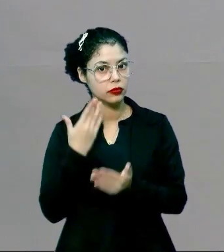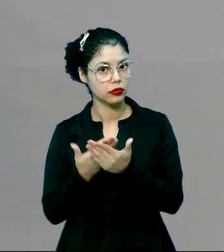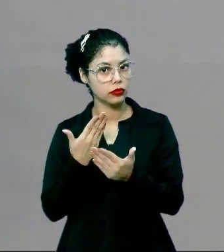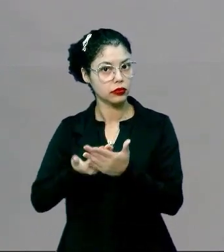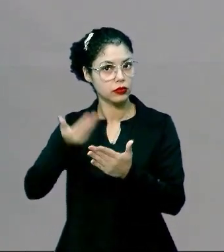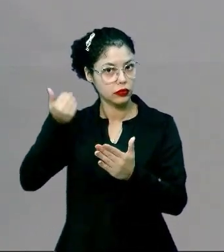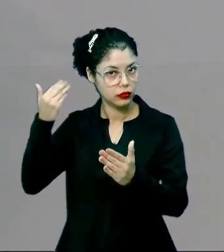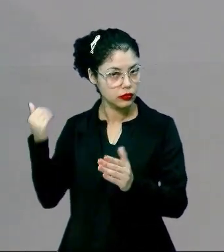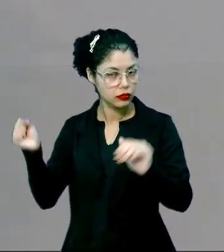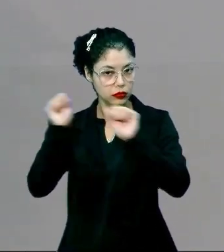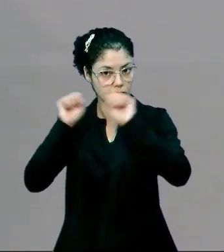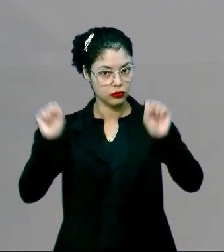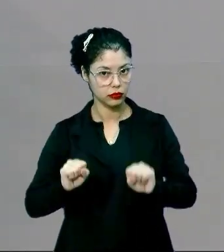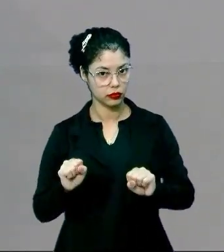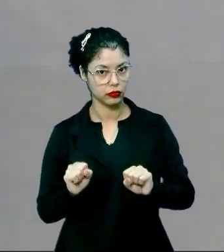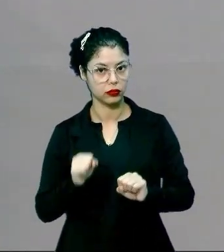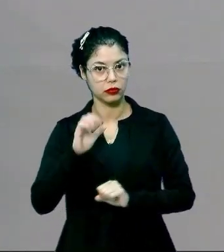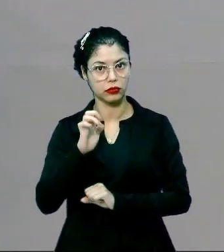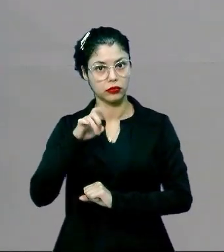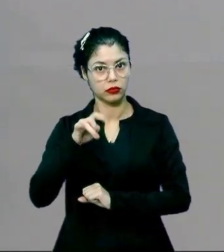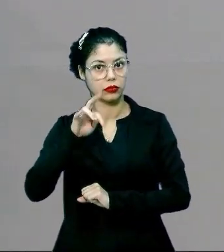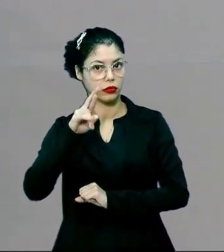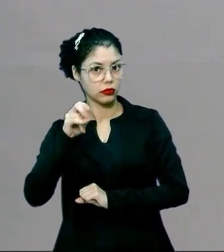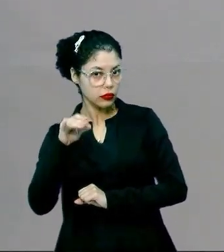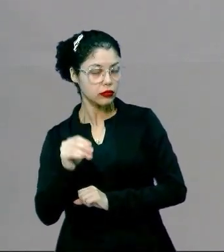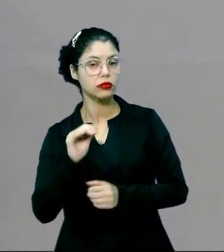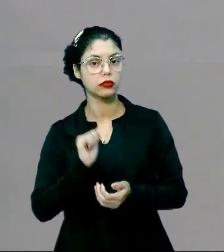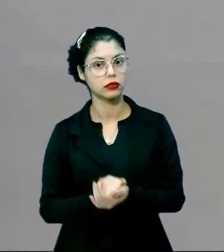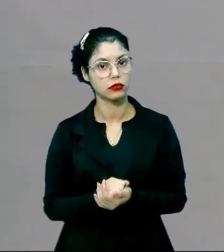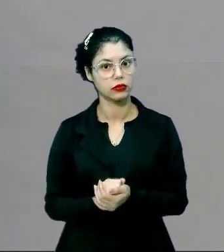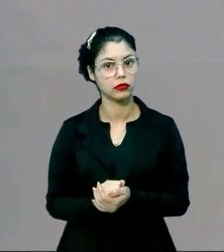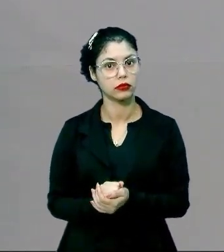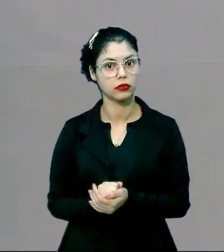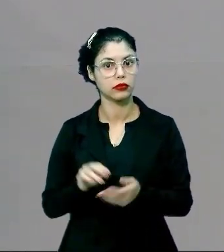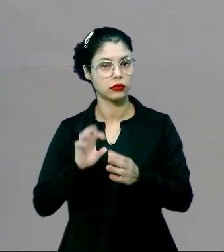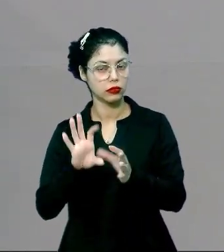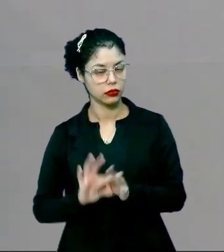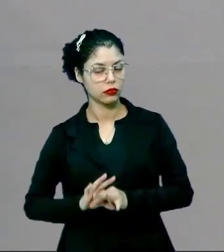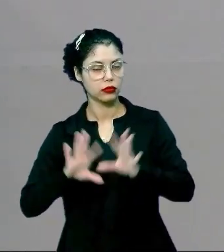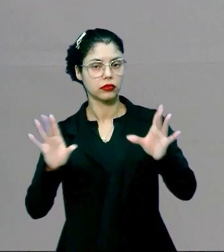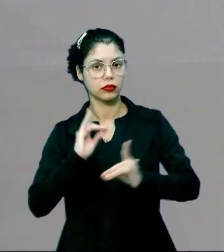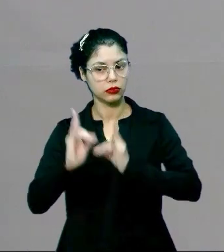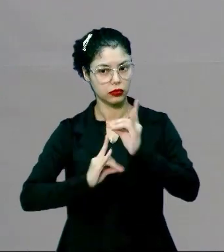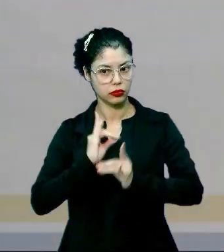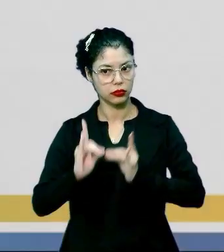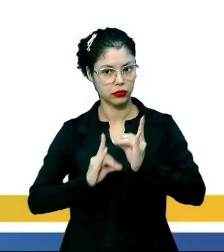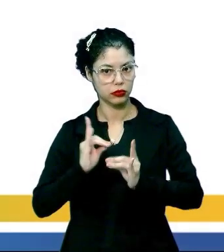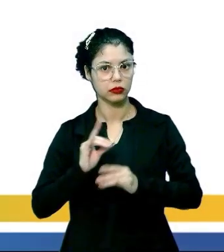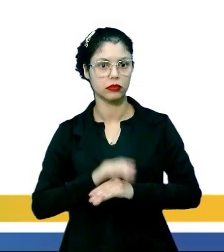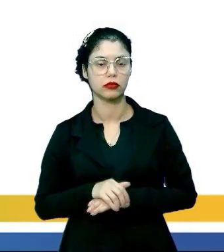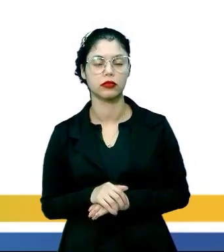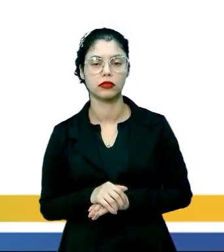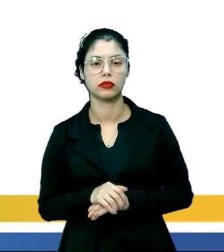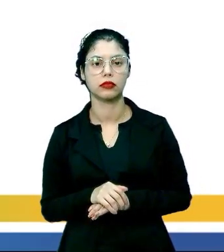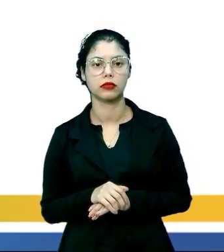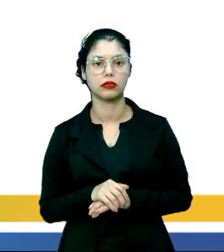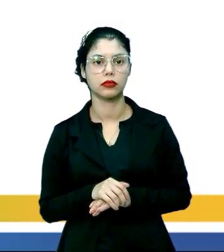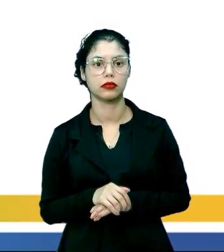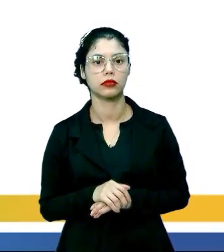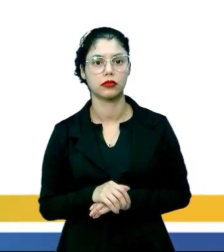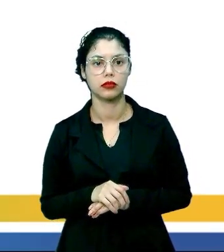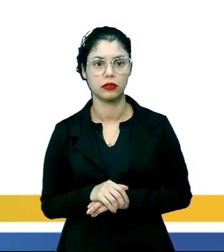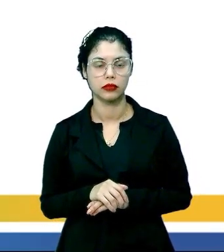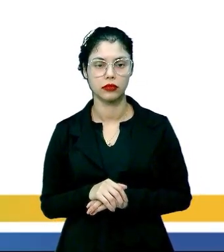nossa aula sobre sistema endócrino, tá certo? Essas suprarrenais vão liberar hormônio, tá certo? Dentro do nosso